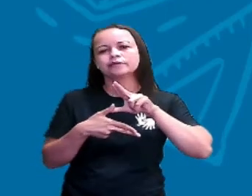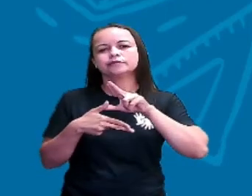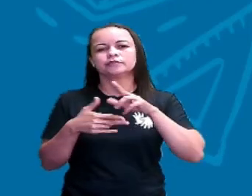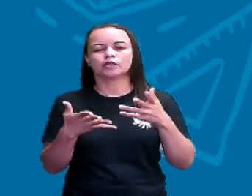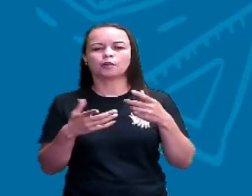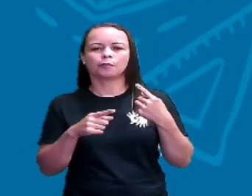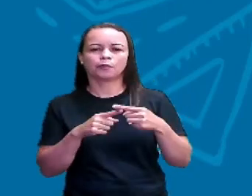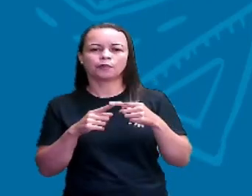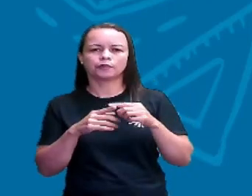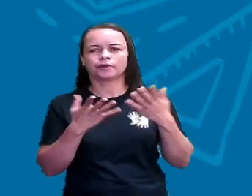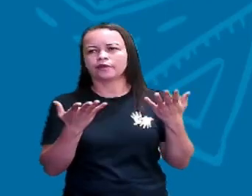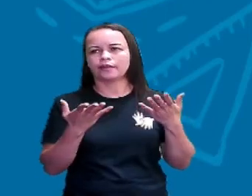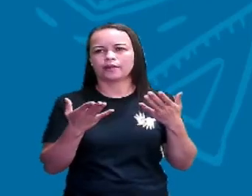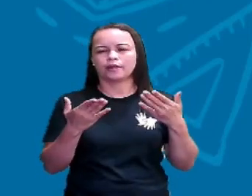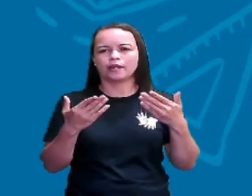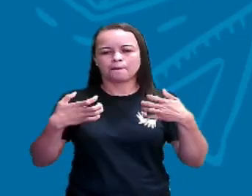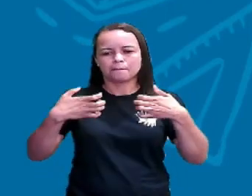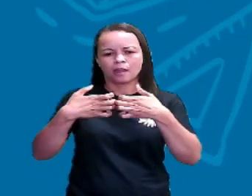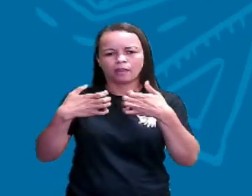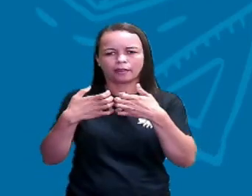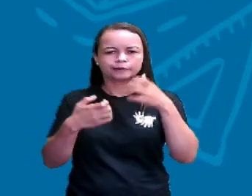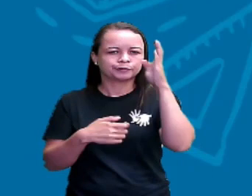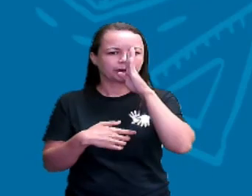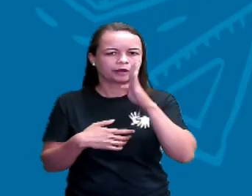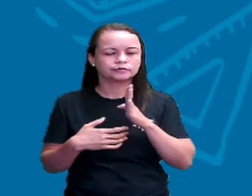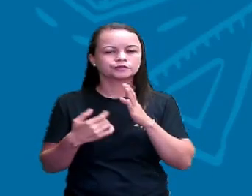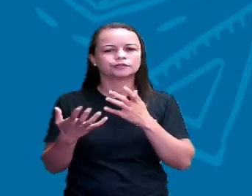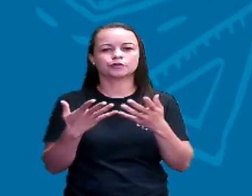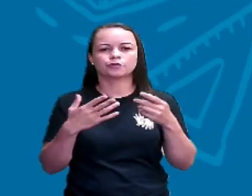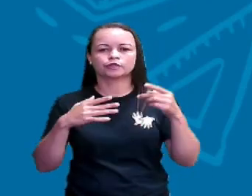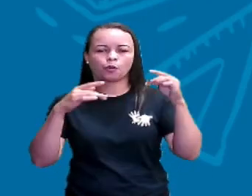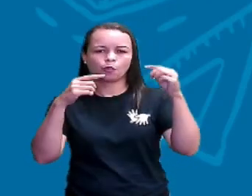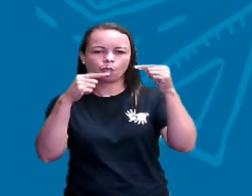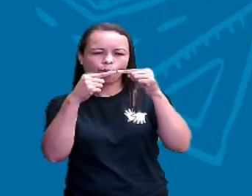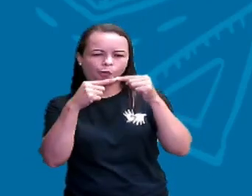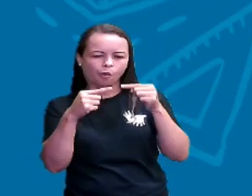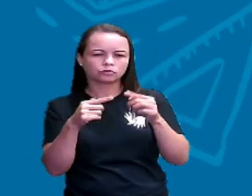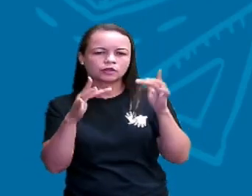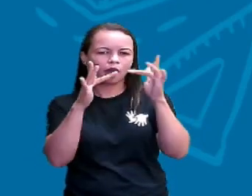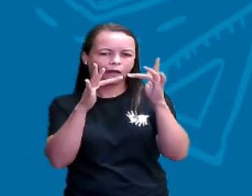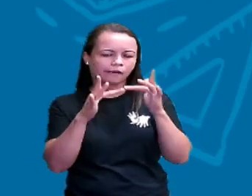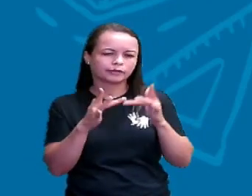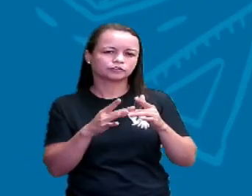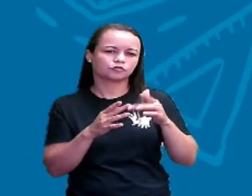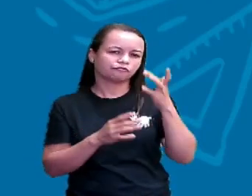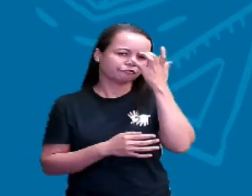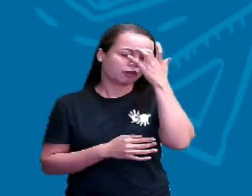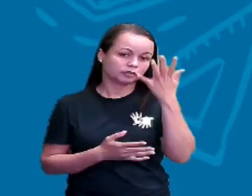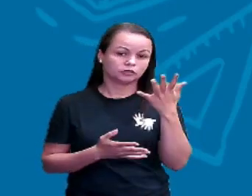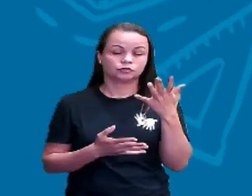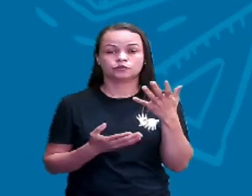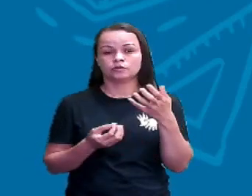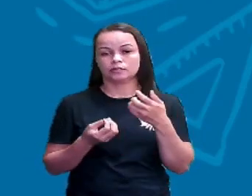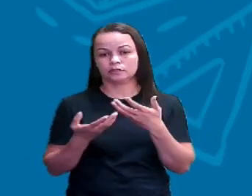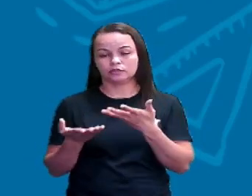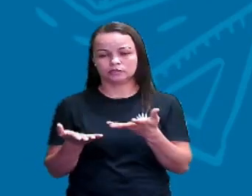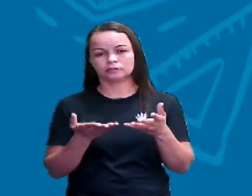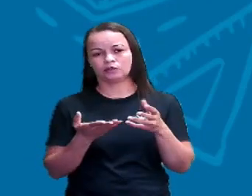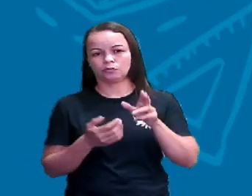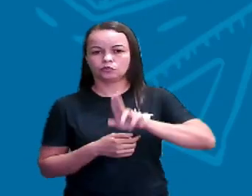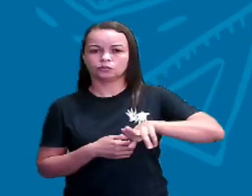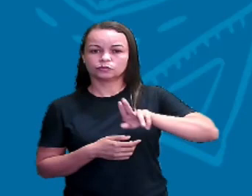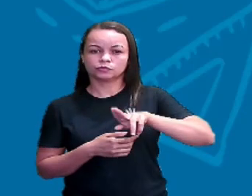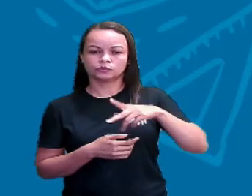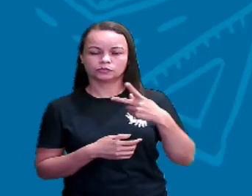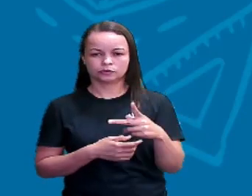nossos vizinhos, com quem a gente tem um contato mais fácil, então a gente se debruça sobre esse